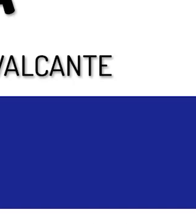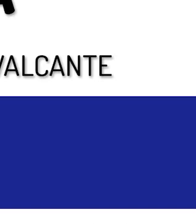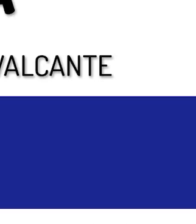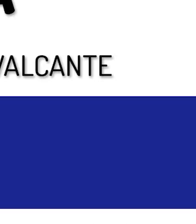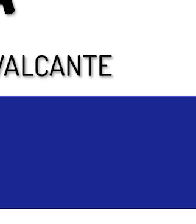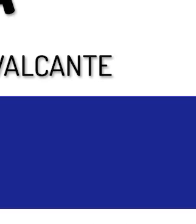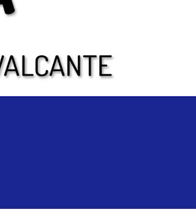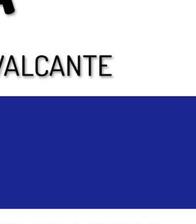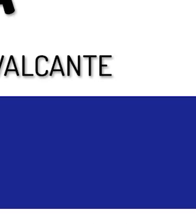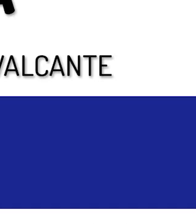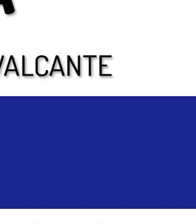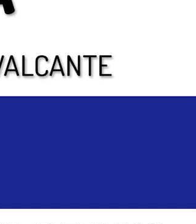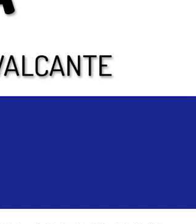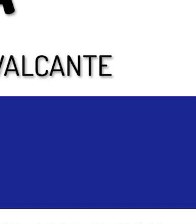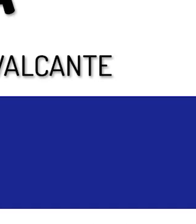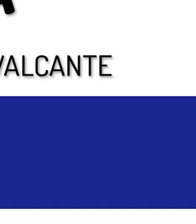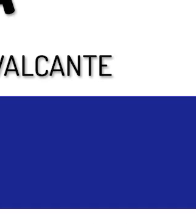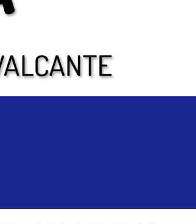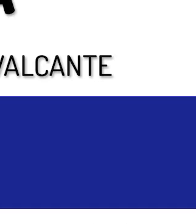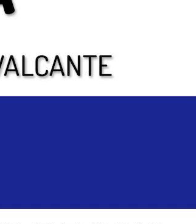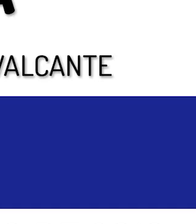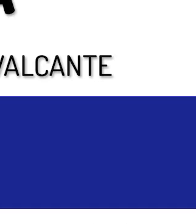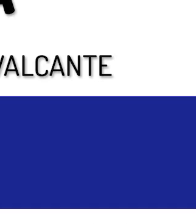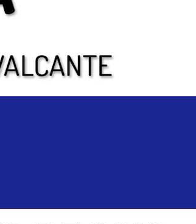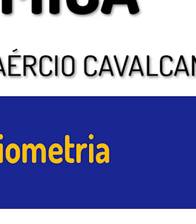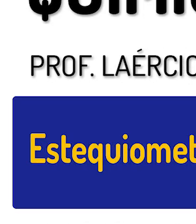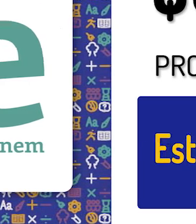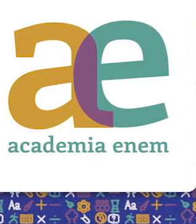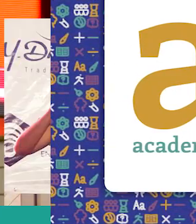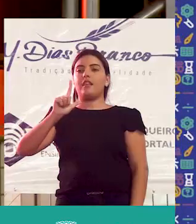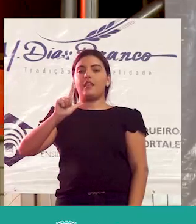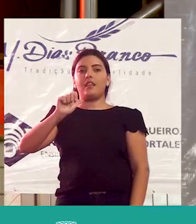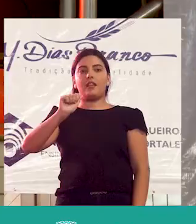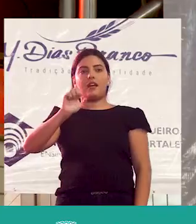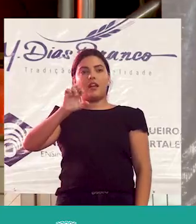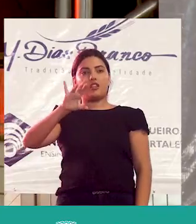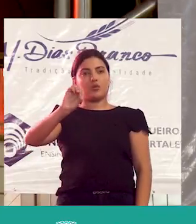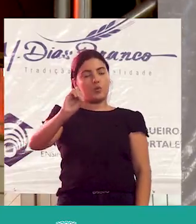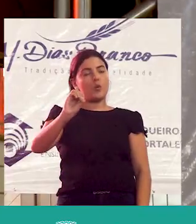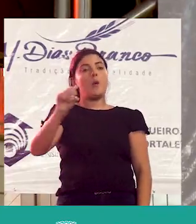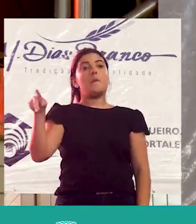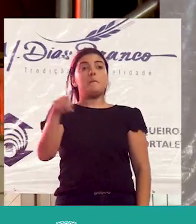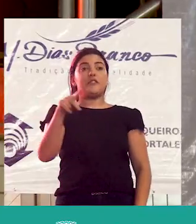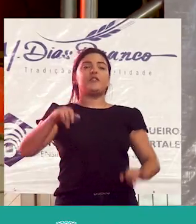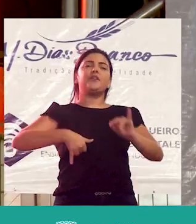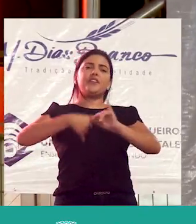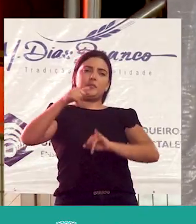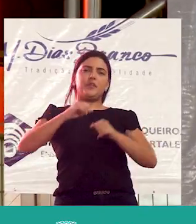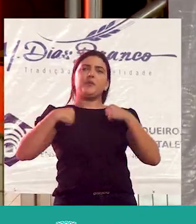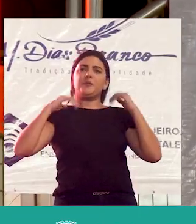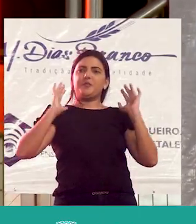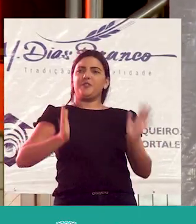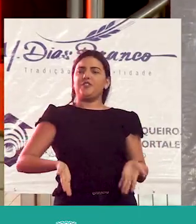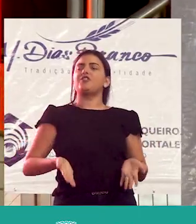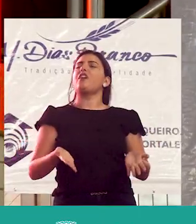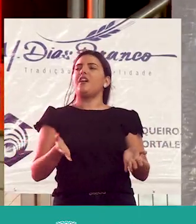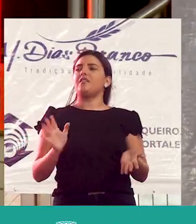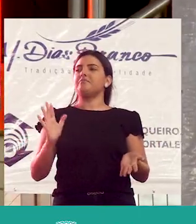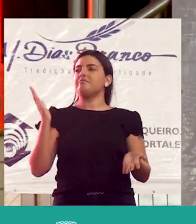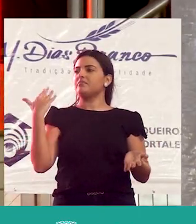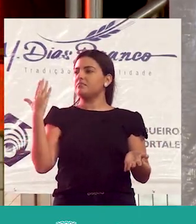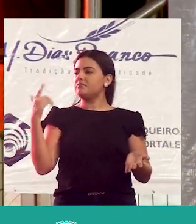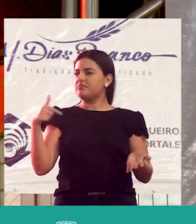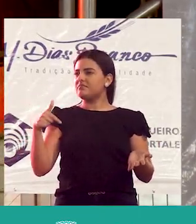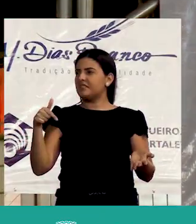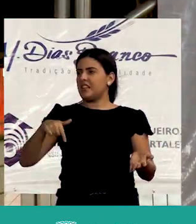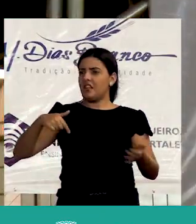Boa tarde, companheiros. Meu nome é Laís Cavalcante, professor de Química. Já estive aqui, não sei se com essa